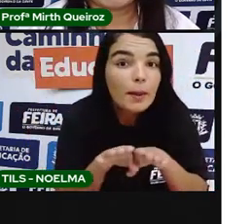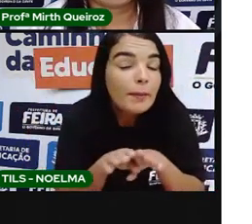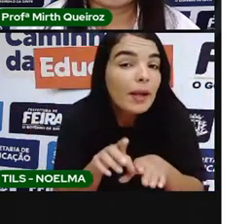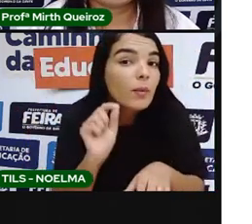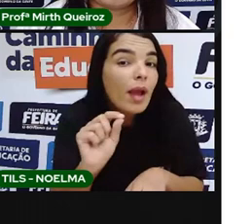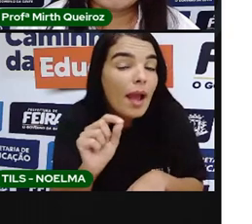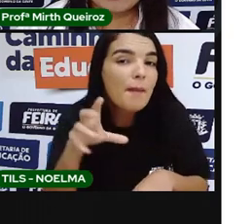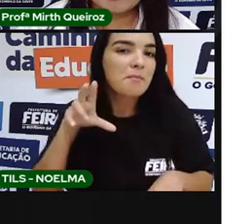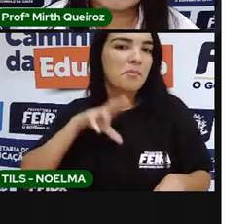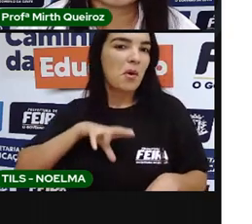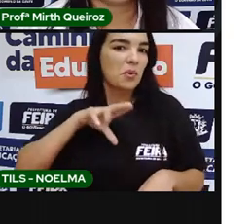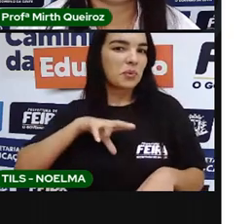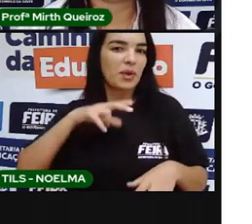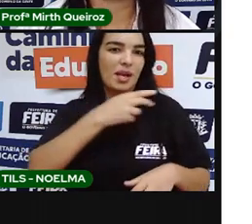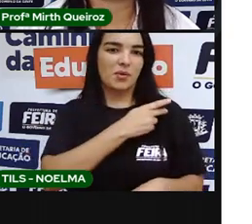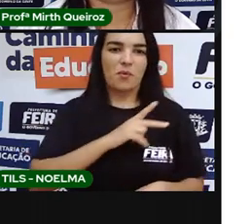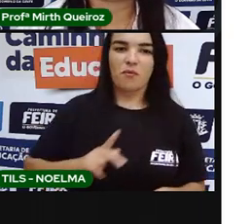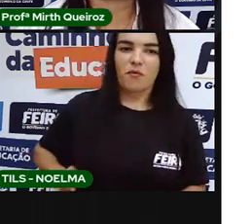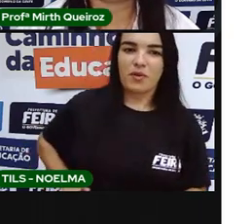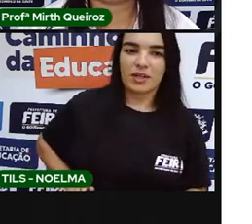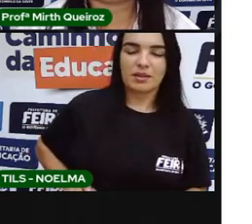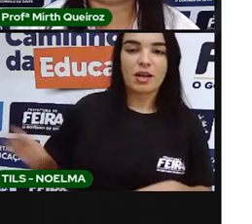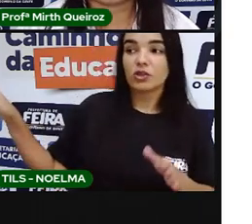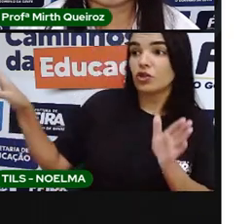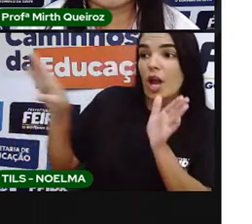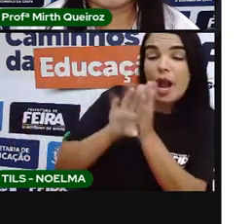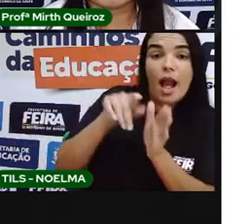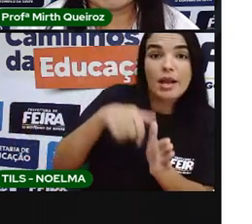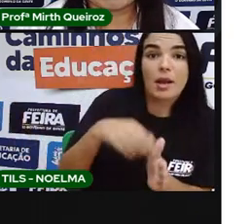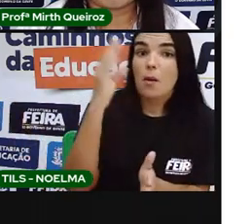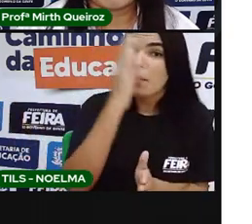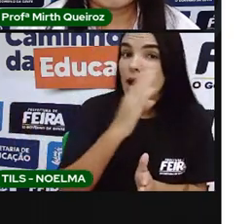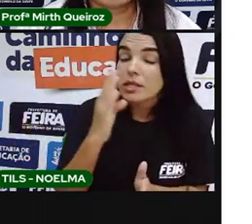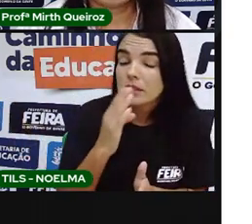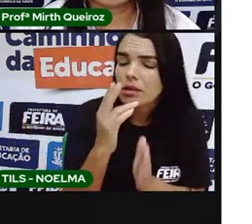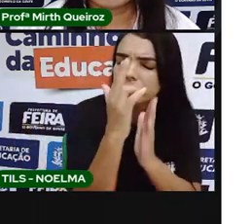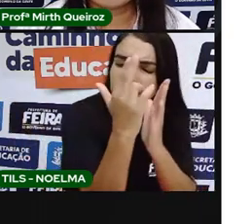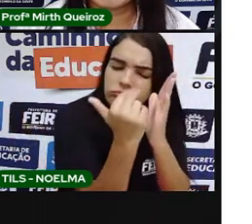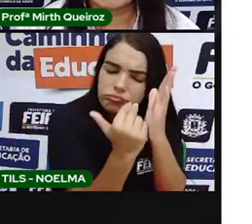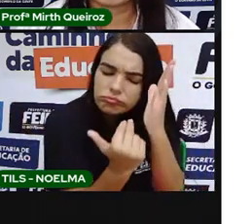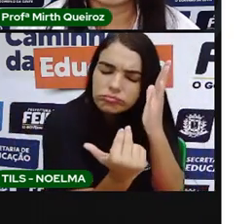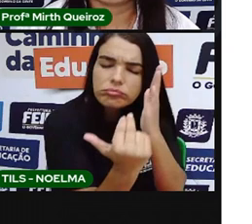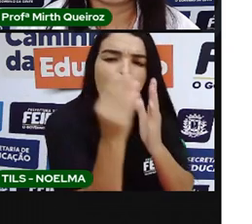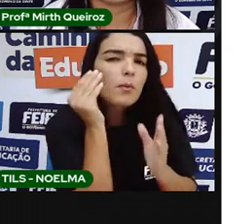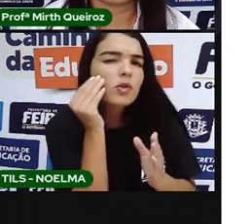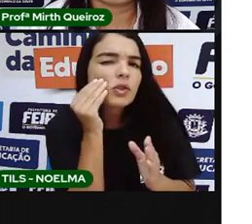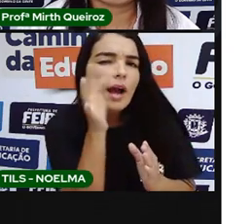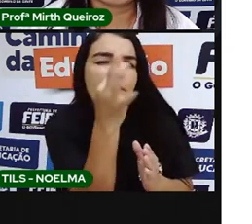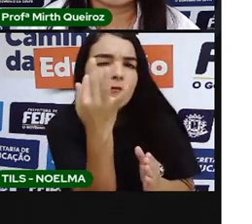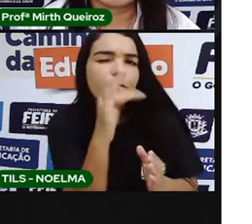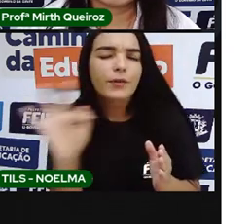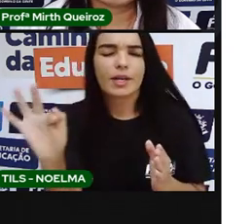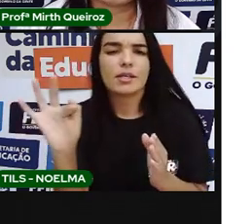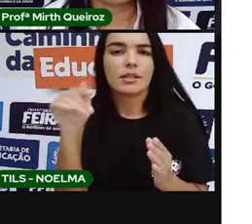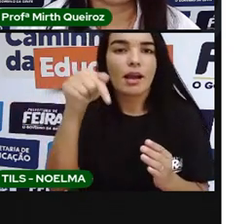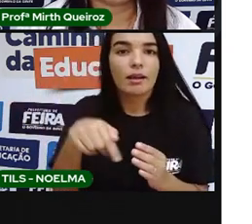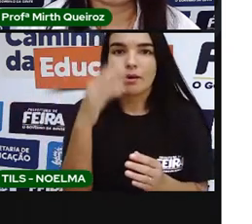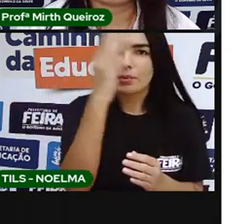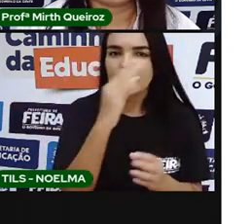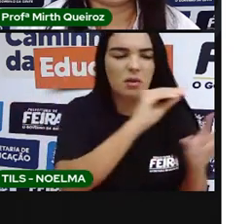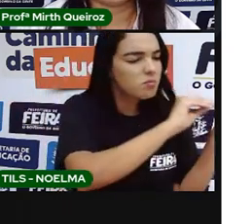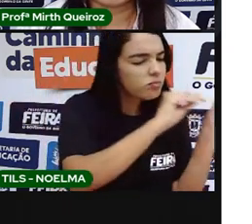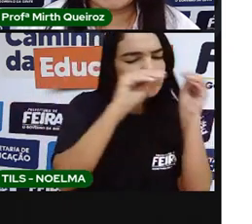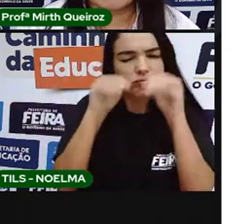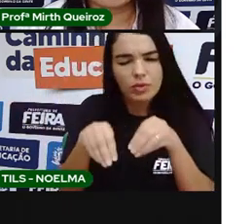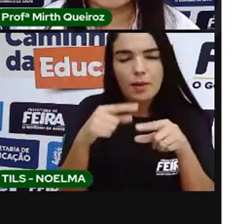pobres para vir ao Brasil com a missão artística francesa um grupo de artistas franceses e